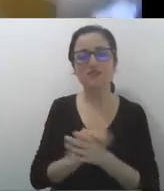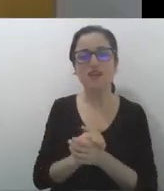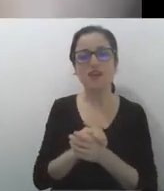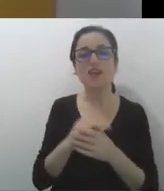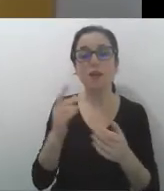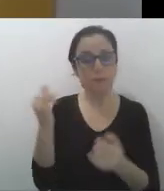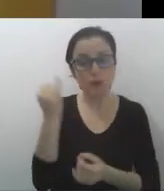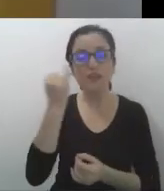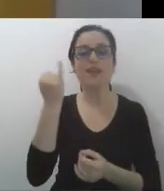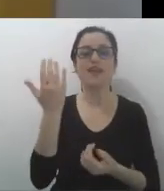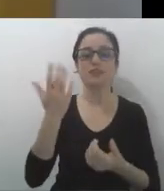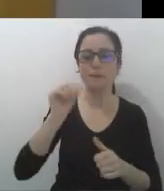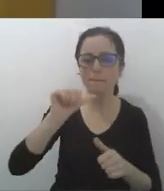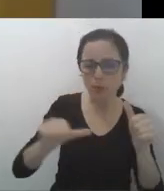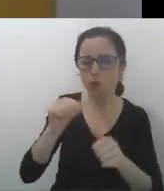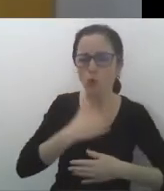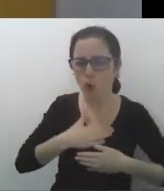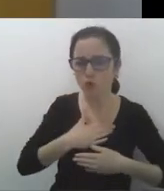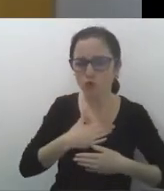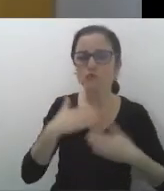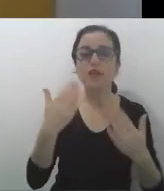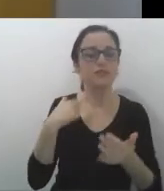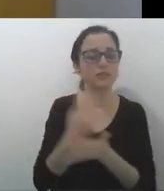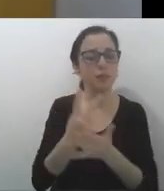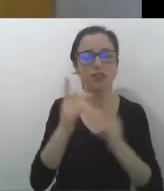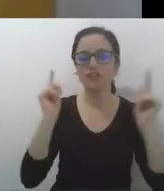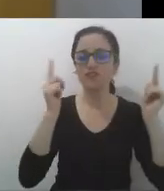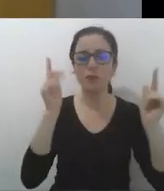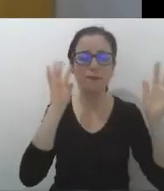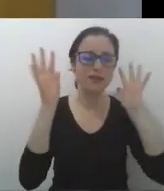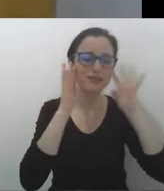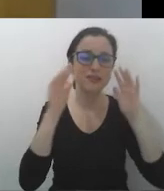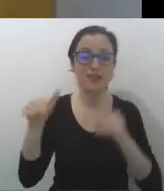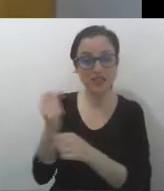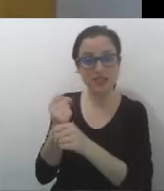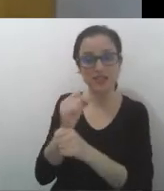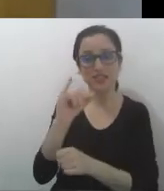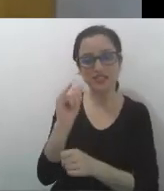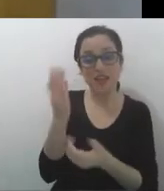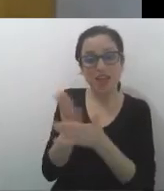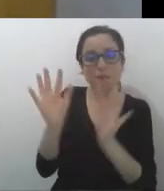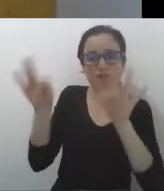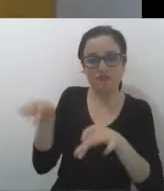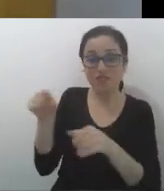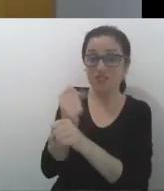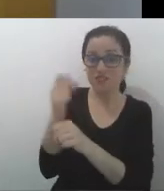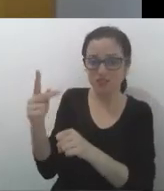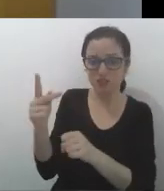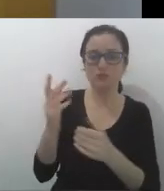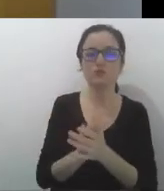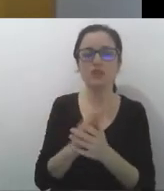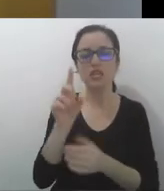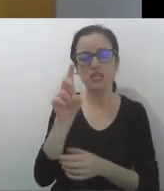que peso isso teve numa mudança de gosto. E eu sempre acho divertido pensar que no ano que o IAC acaba,